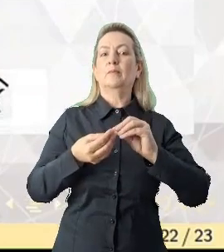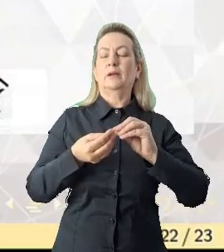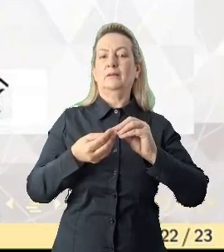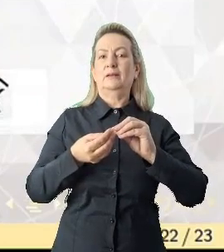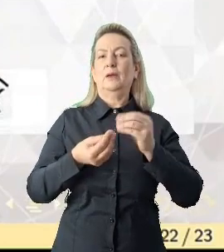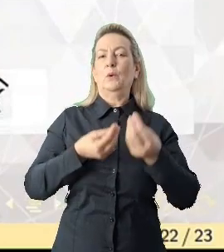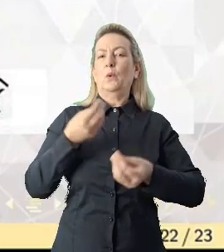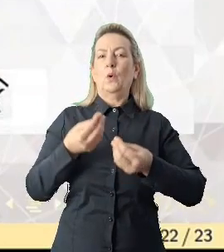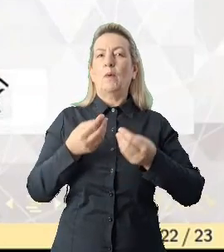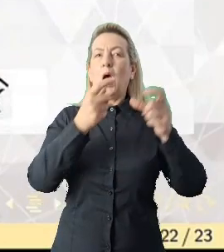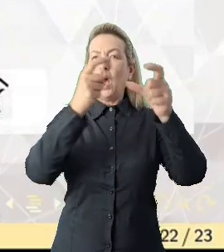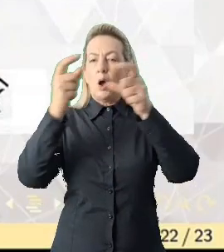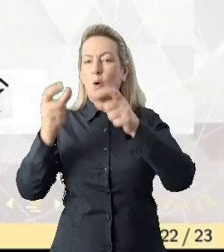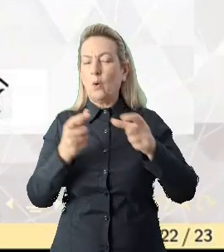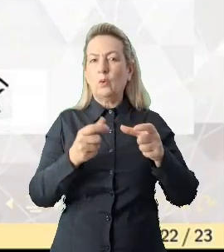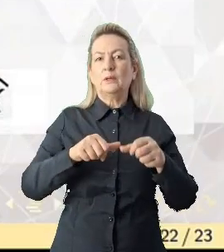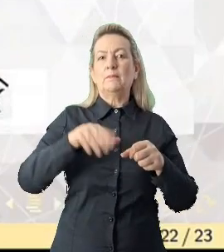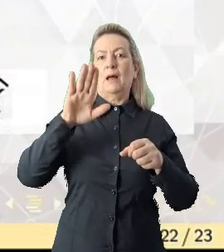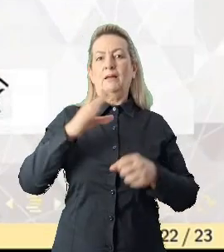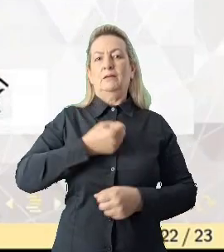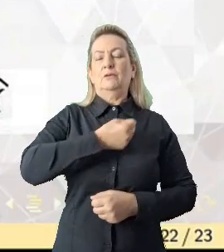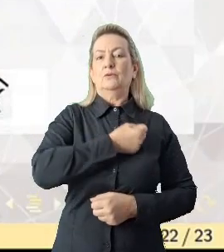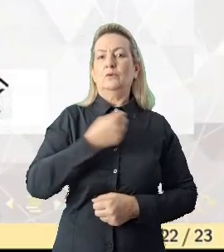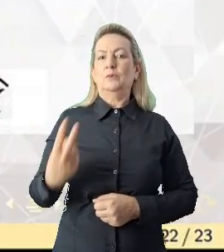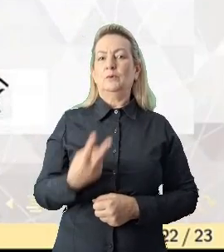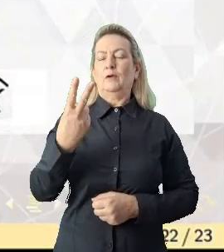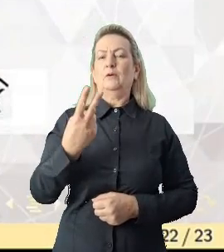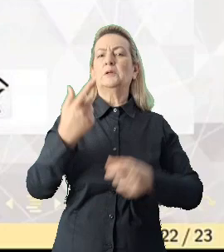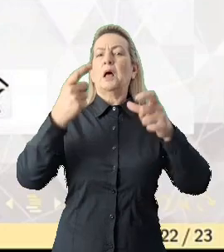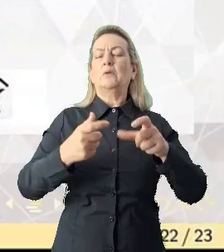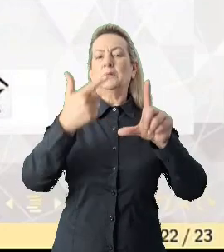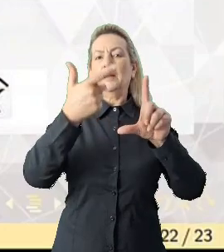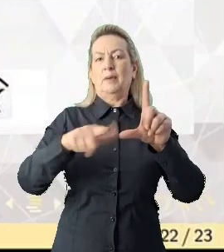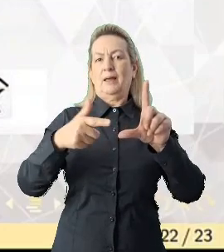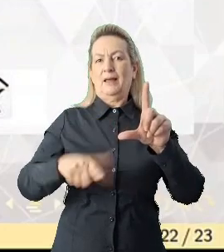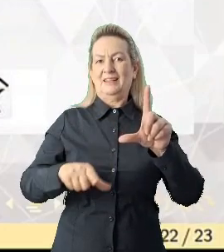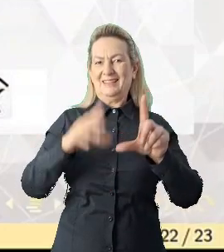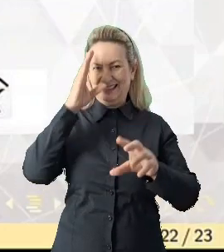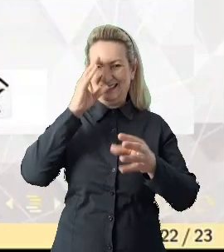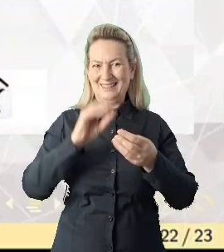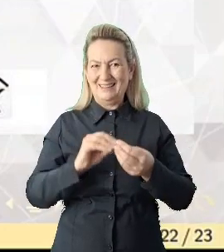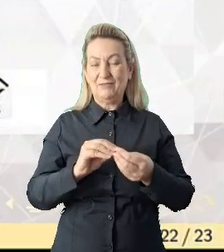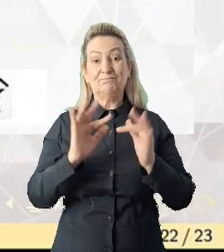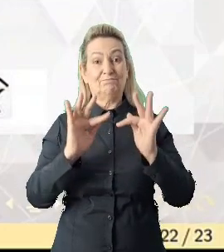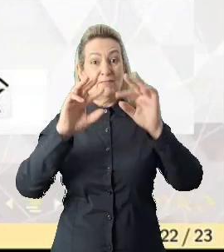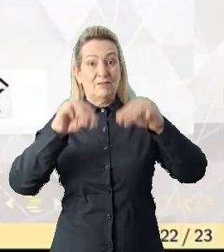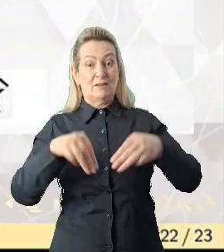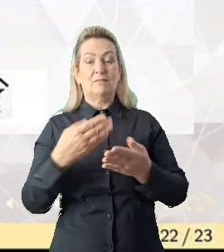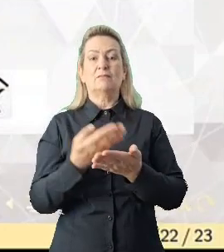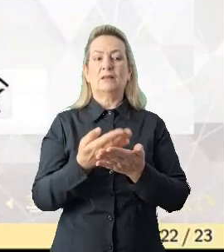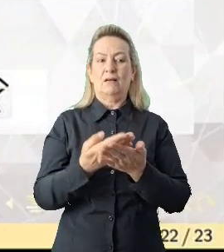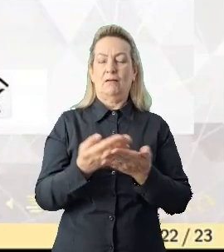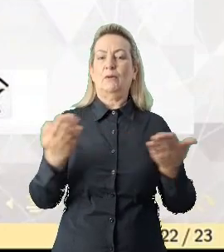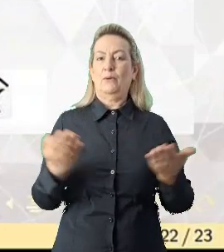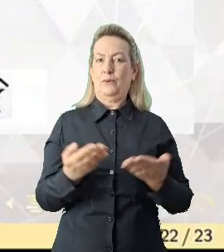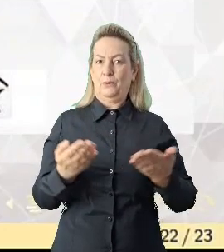questão. E você consegue fazer a leitura, né, entender o comportamento, né, onde que estão mais concentrados esses valores, né, onde que eles estão se